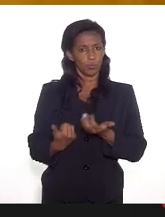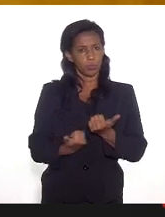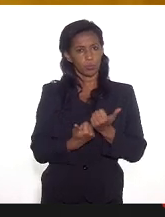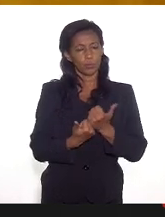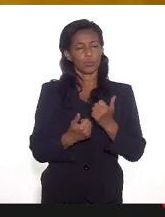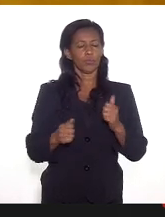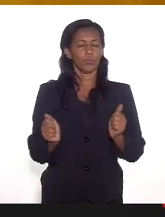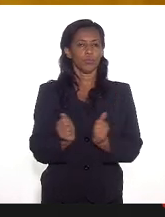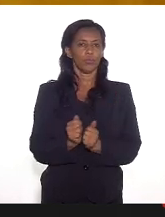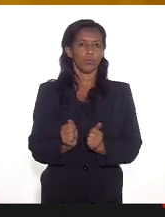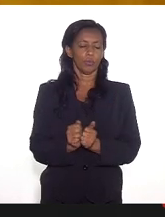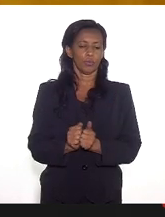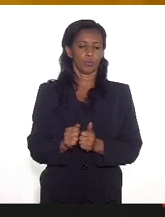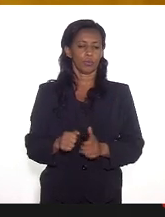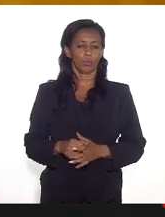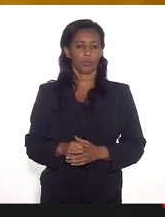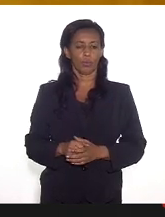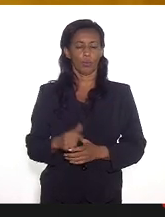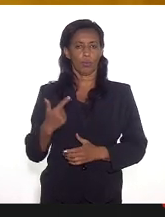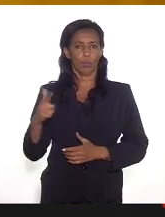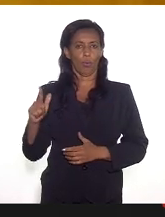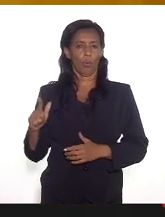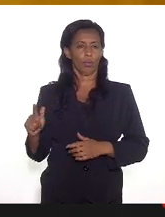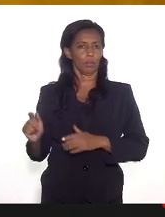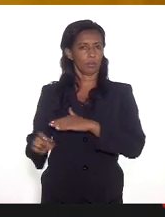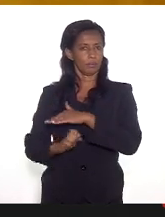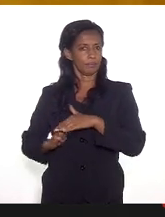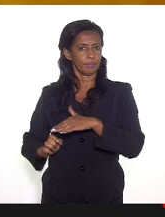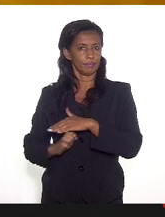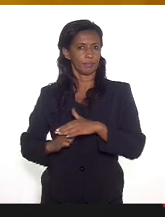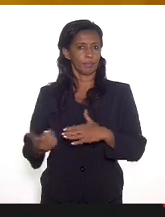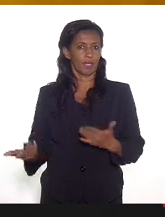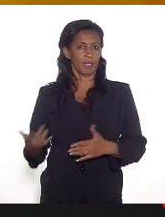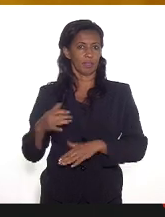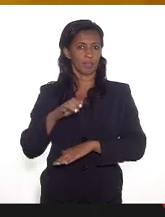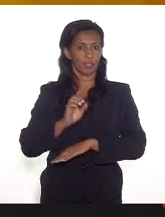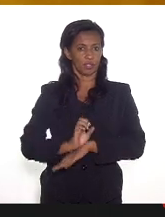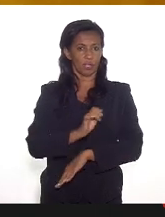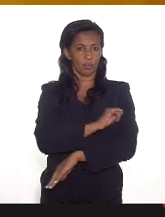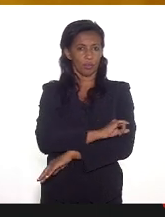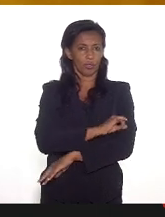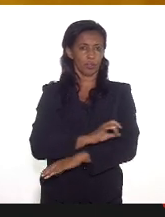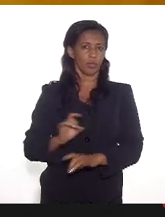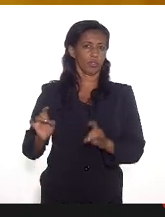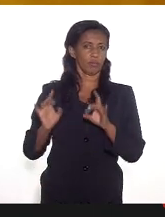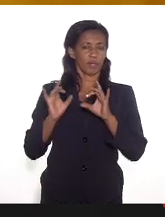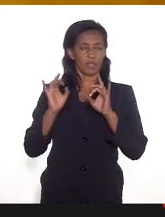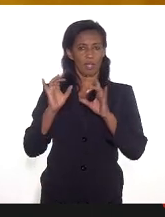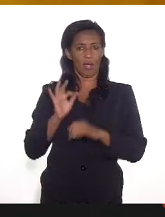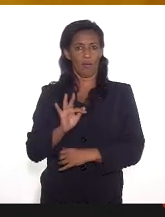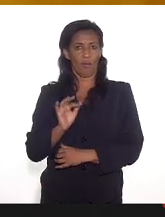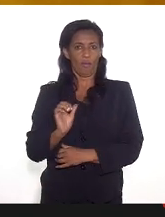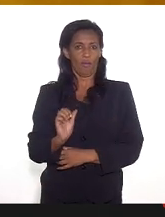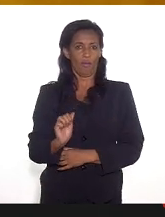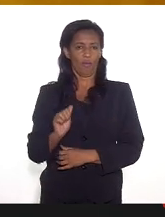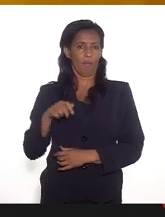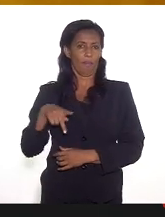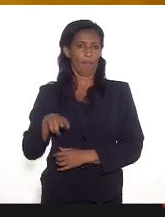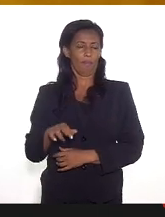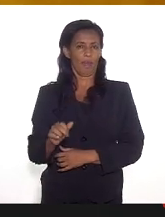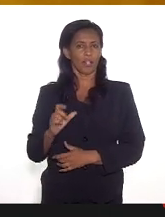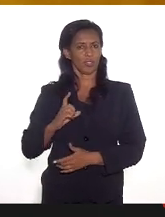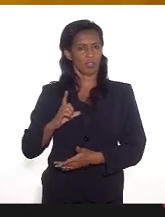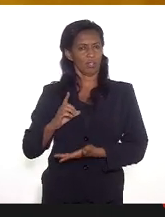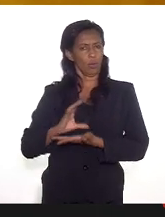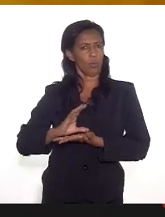junto com outras agências, mas aqui no estado do Rio de Janeiro, em especial a FAPERJ, tem um